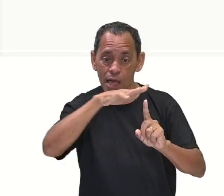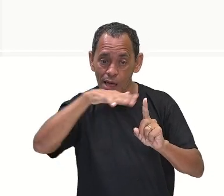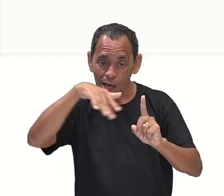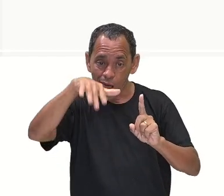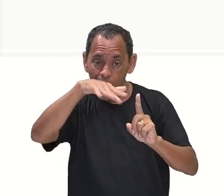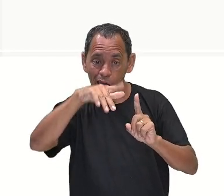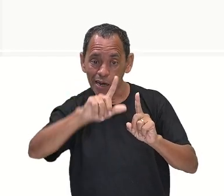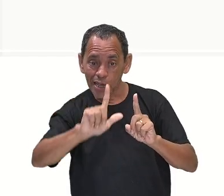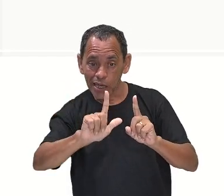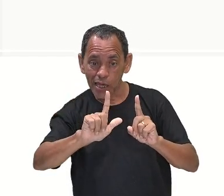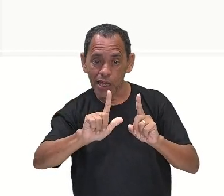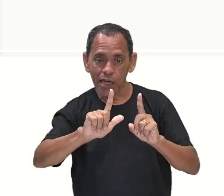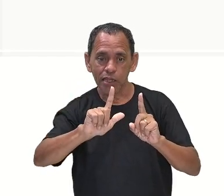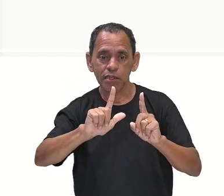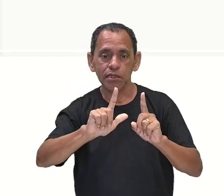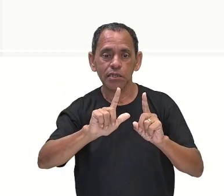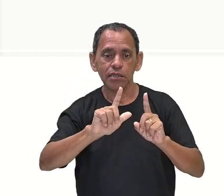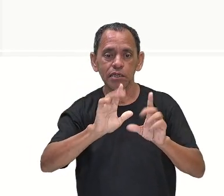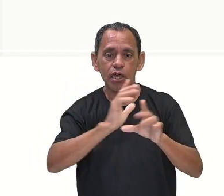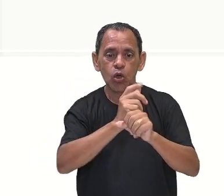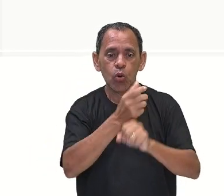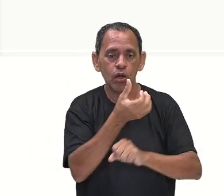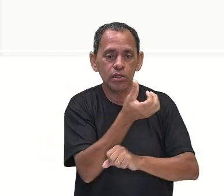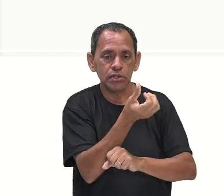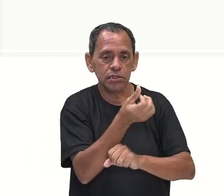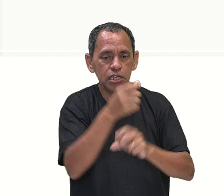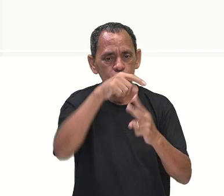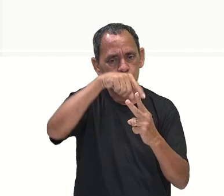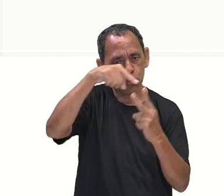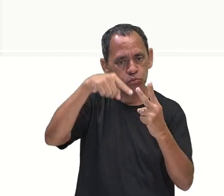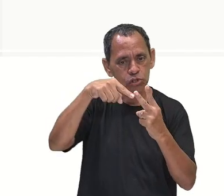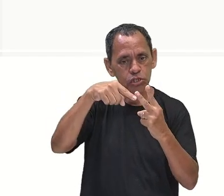deu 6π, portanto,